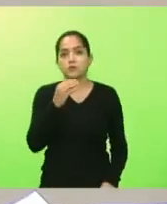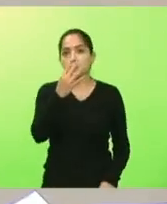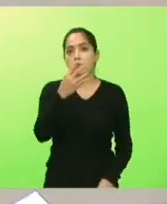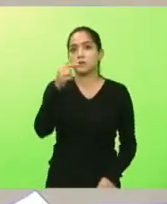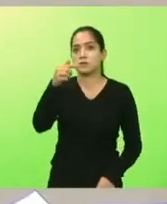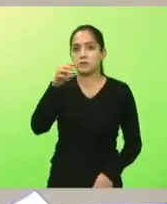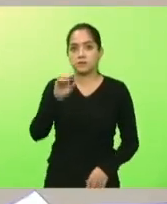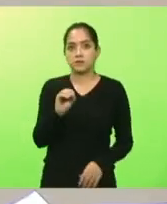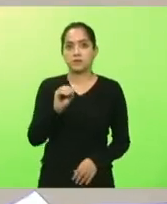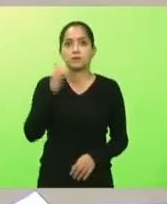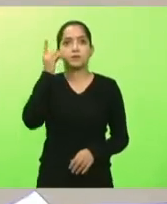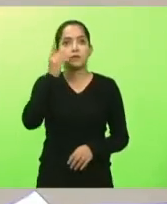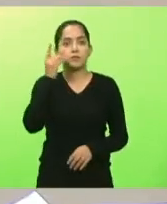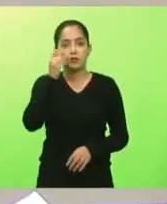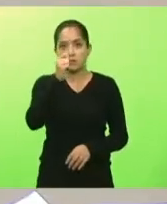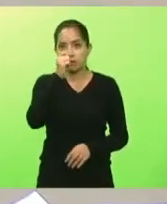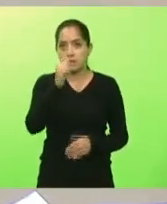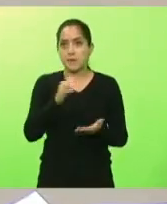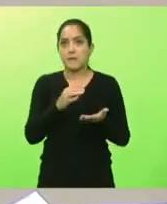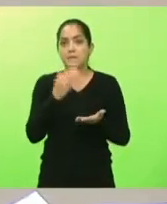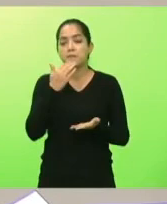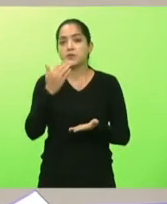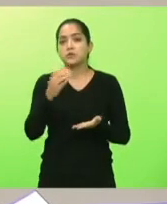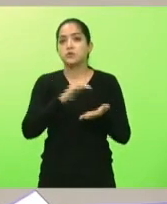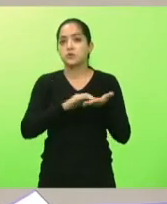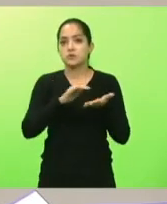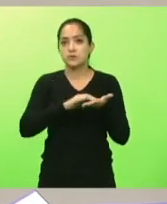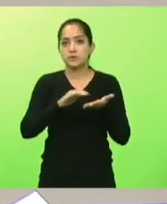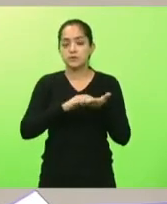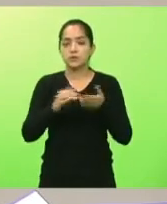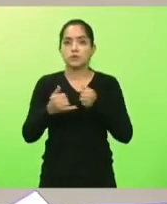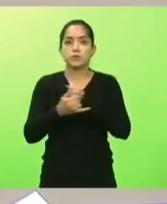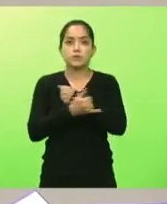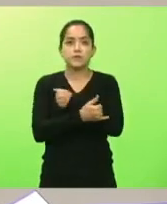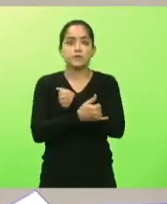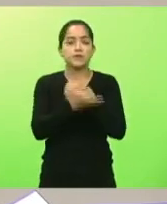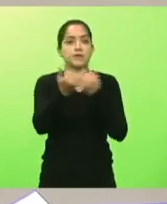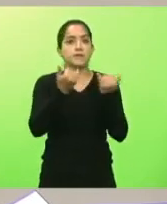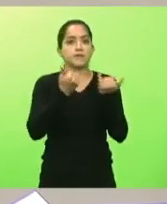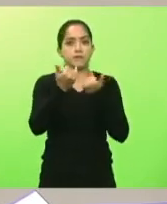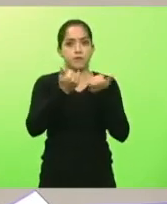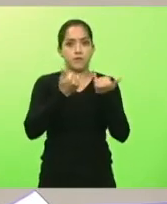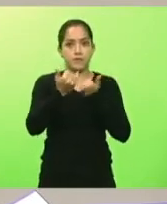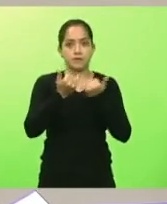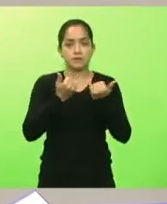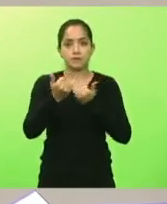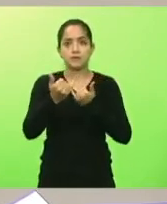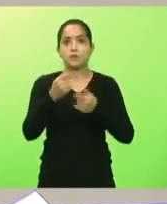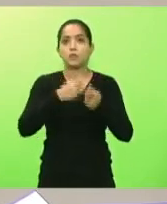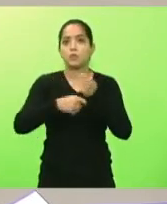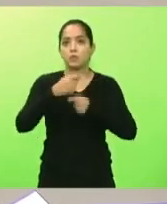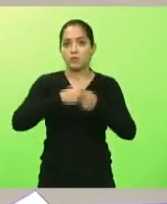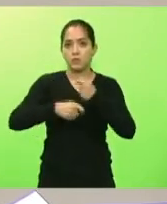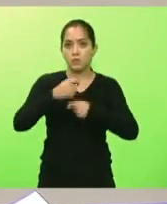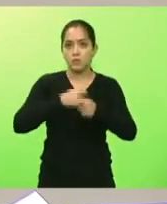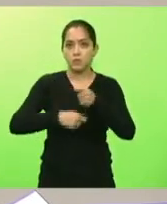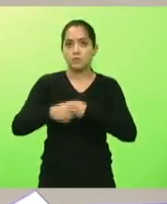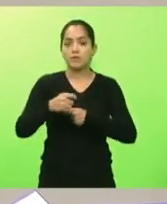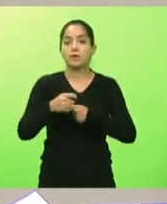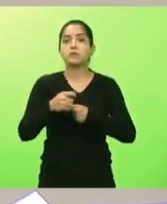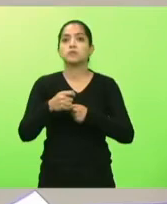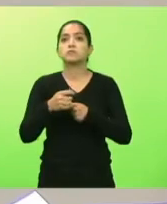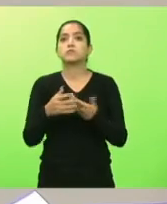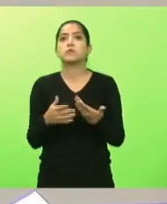autor deputado João Amin, solicitando ao secretário de Estado da Infraestrutura informações acerca do ato administrativo que disciplina o funcionamento